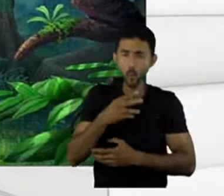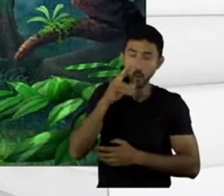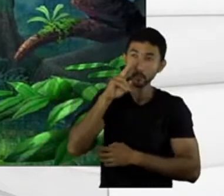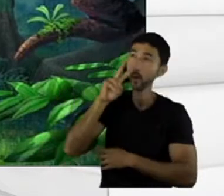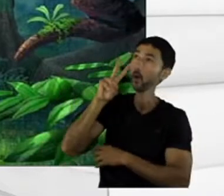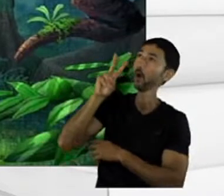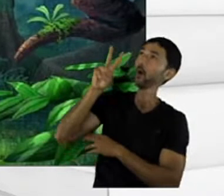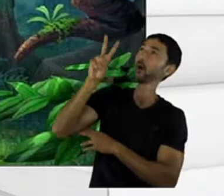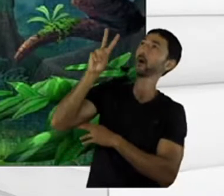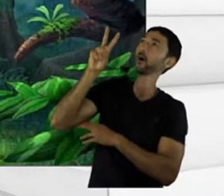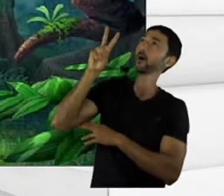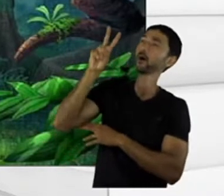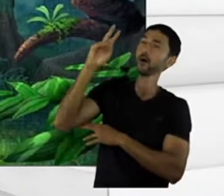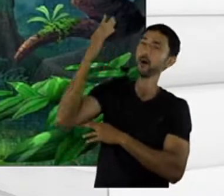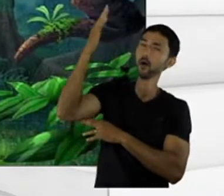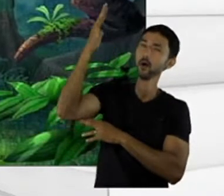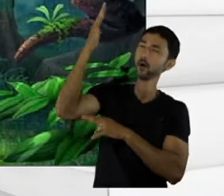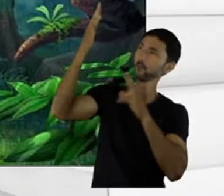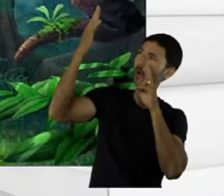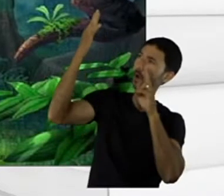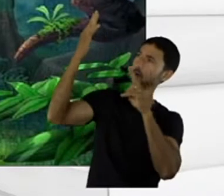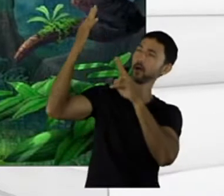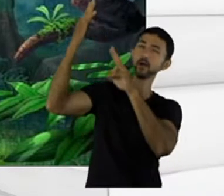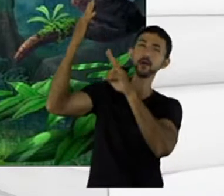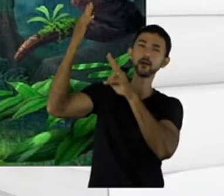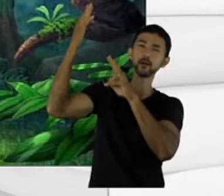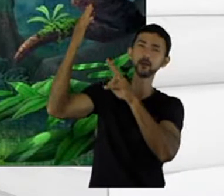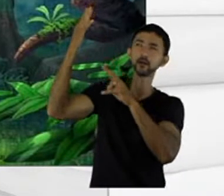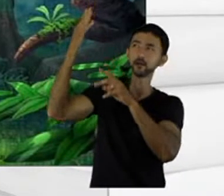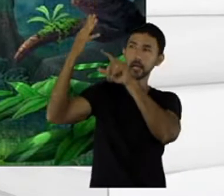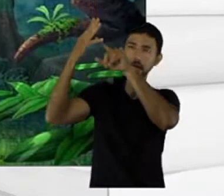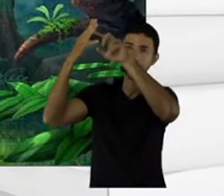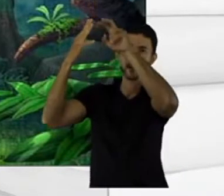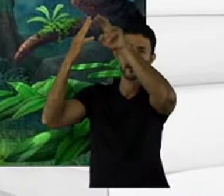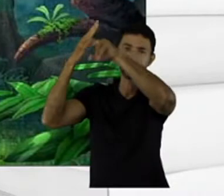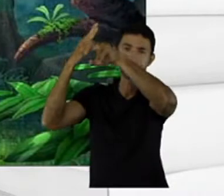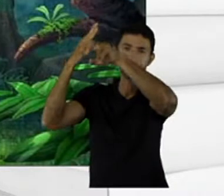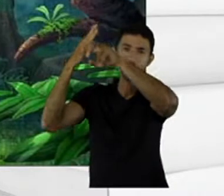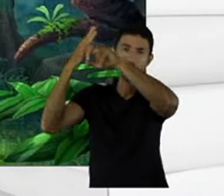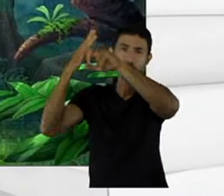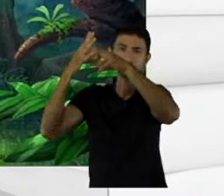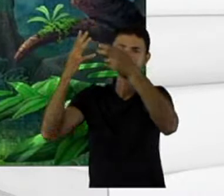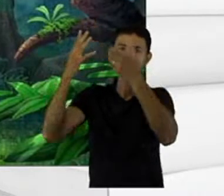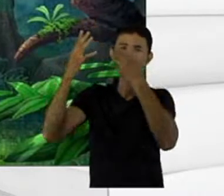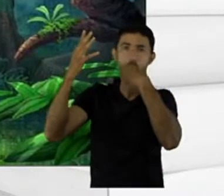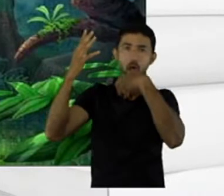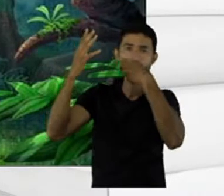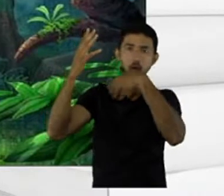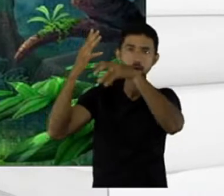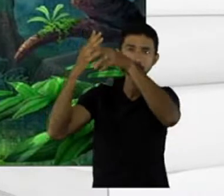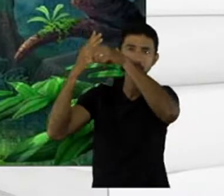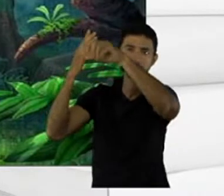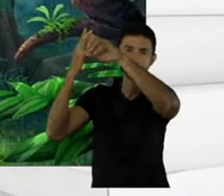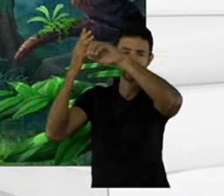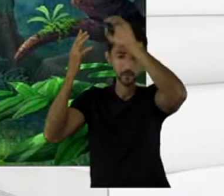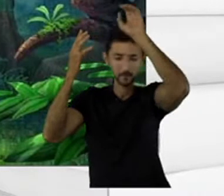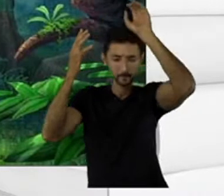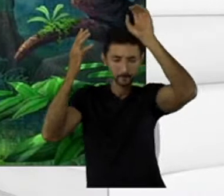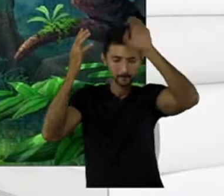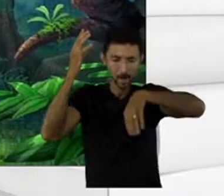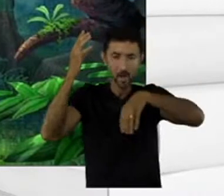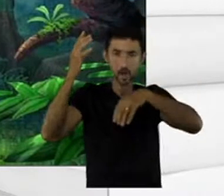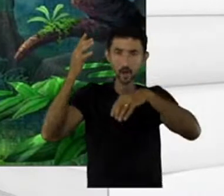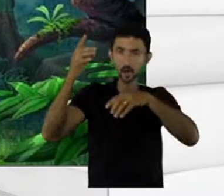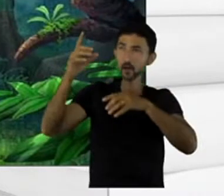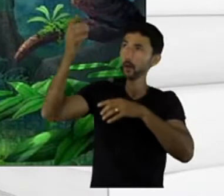tonto, olha para cima e nesse exato momento, o guardião da floresta pega uma maçã da macieira e